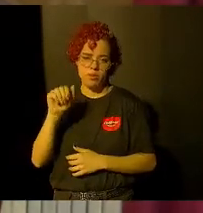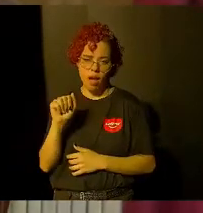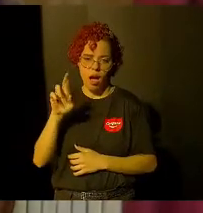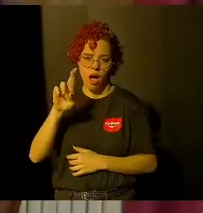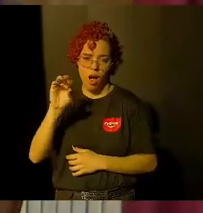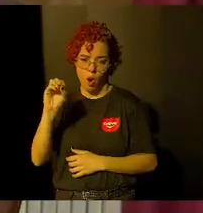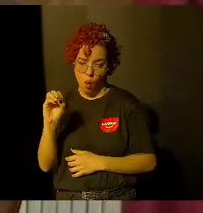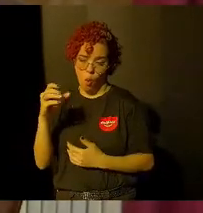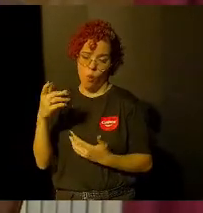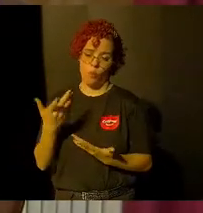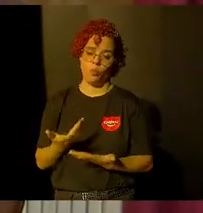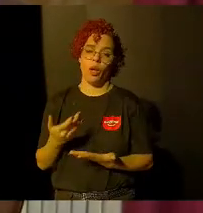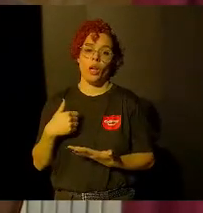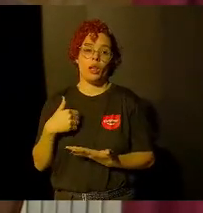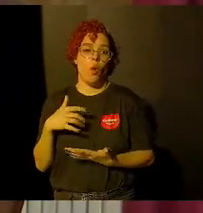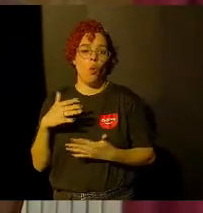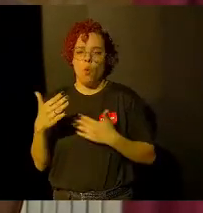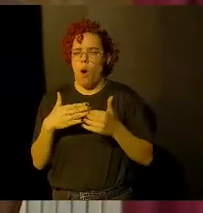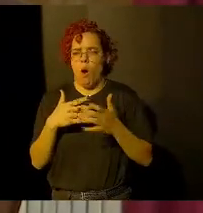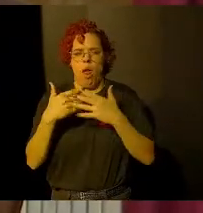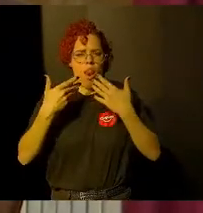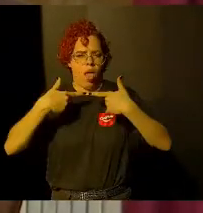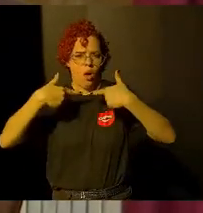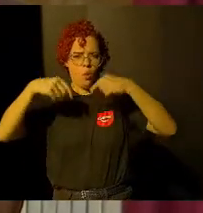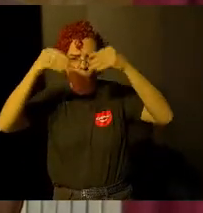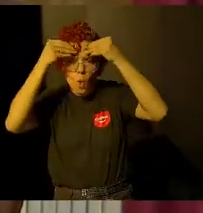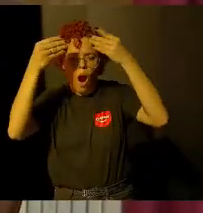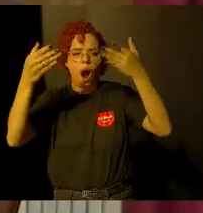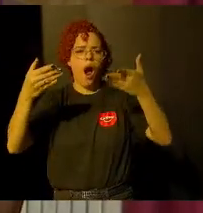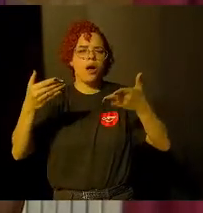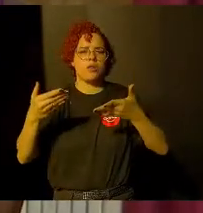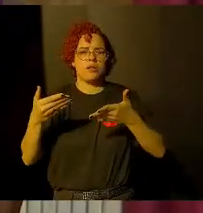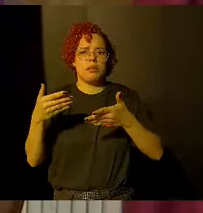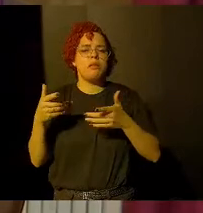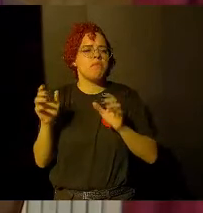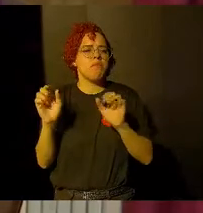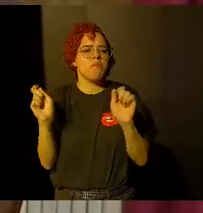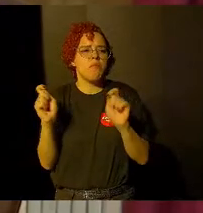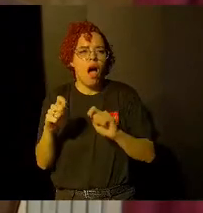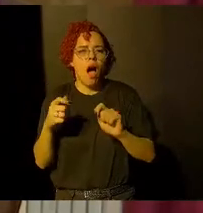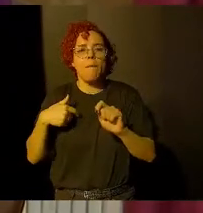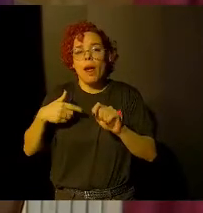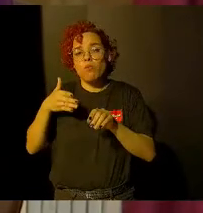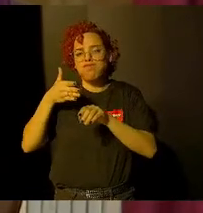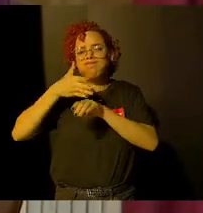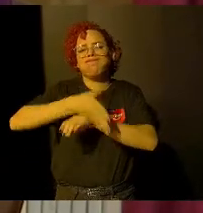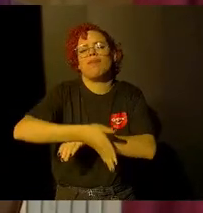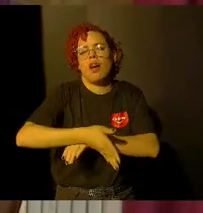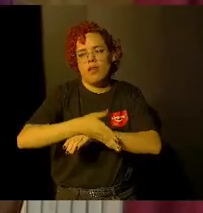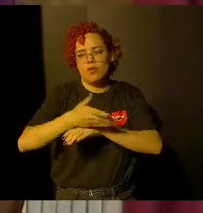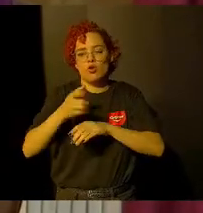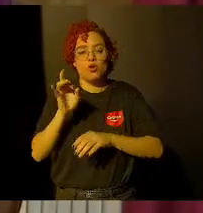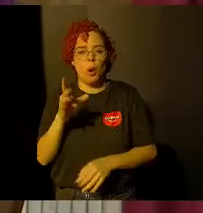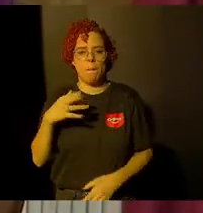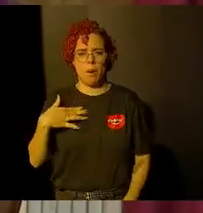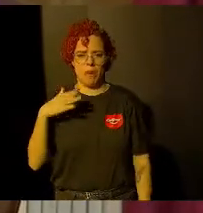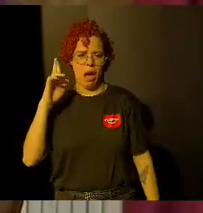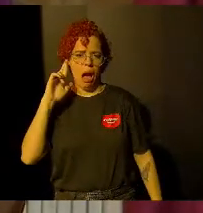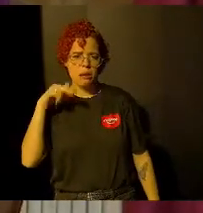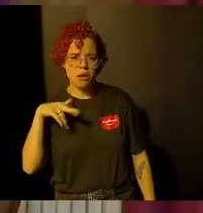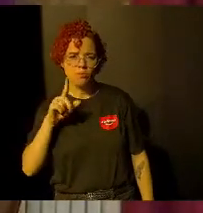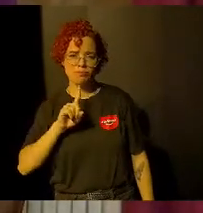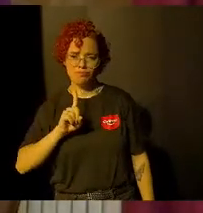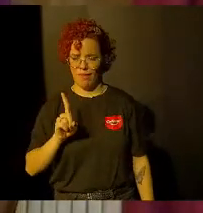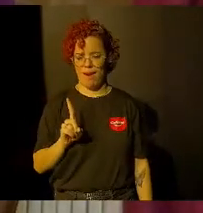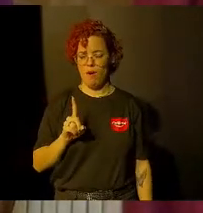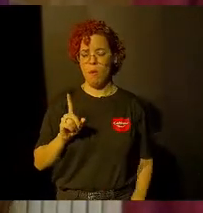linguagem que me permita acessar algo que não passa só pelo que a minha razão compreende mas que